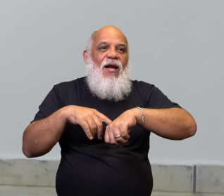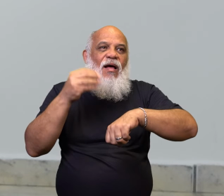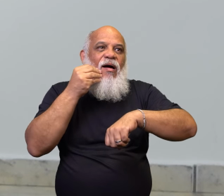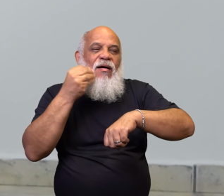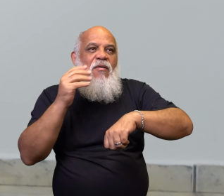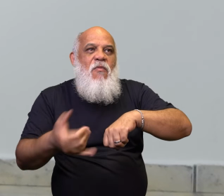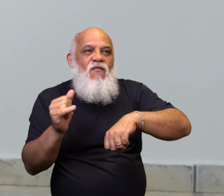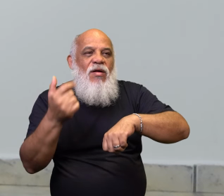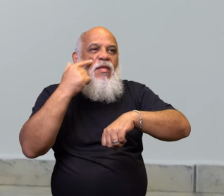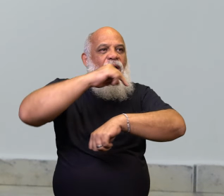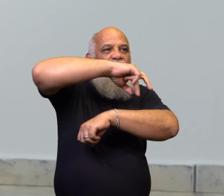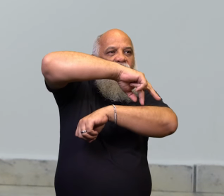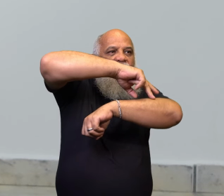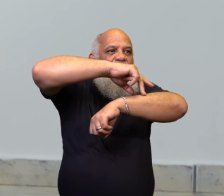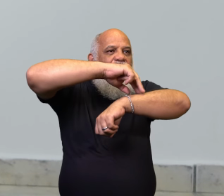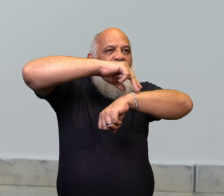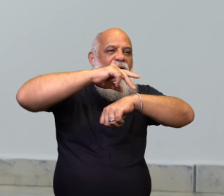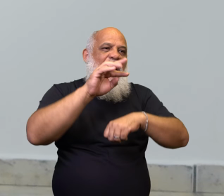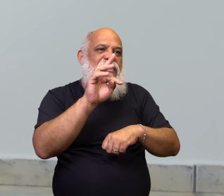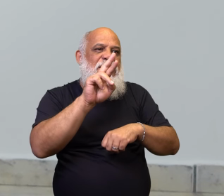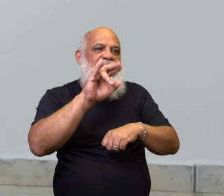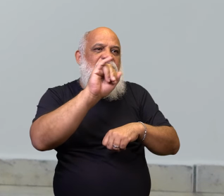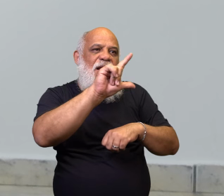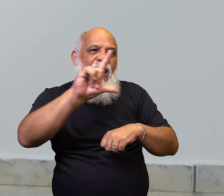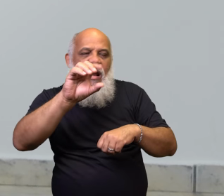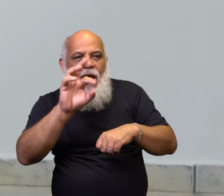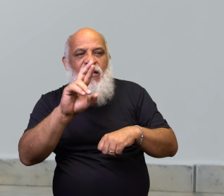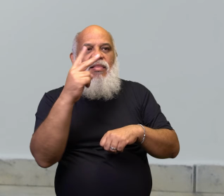Jackson dançando, o Thriller e vários.